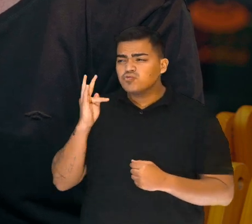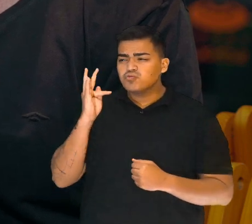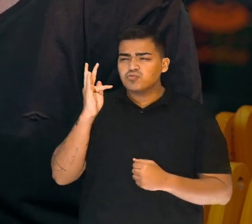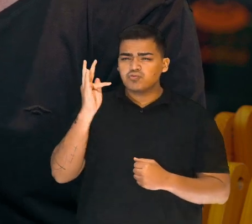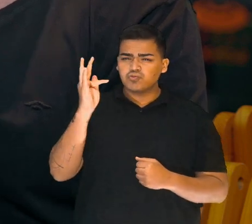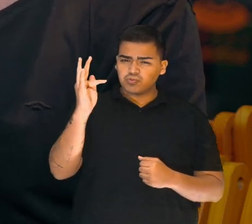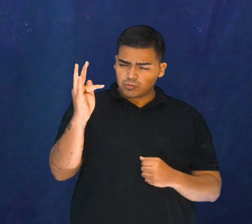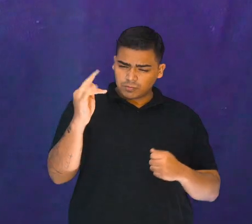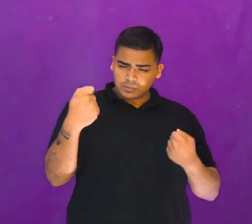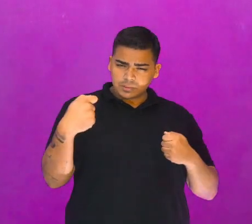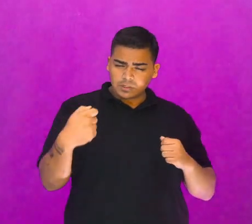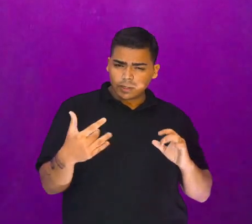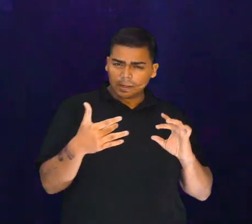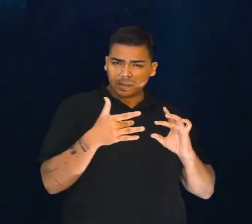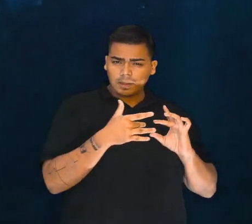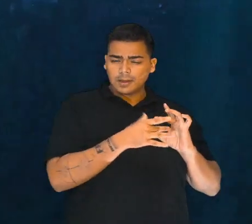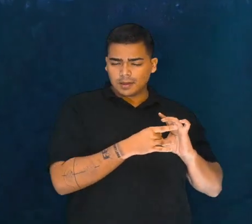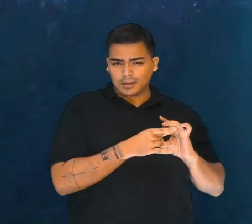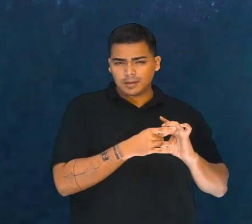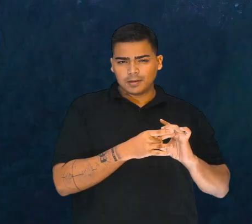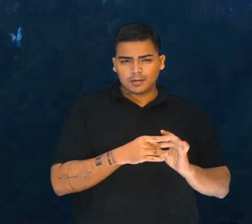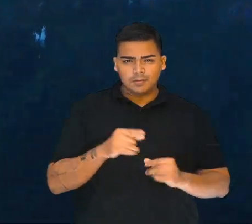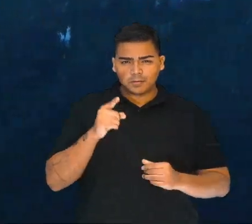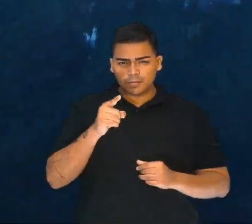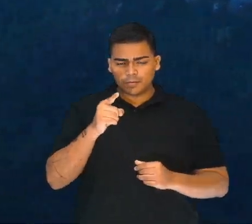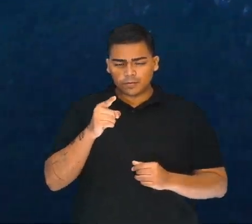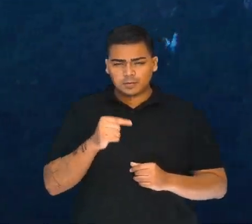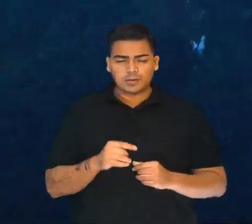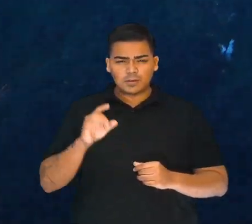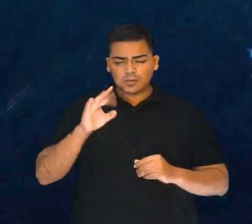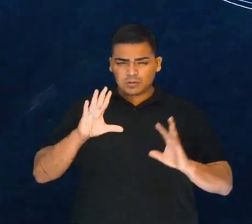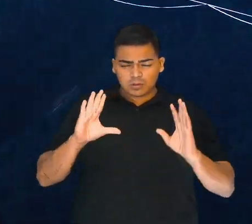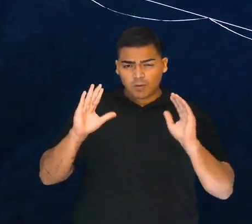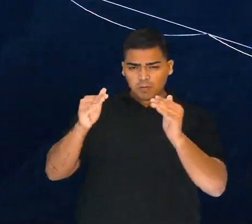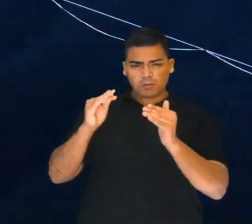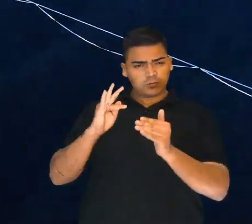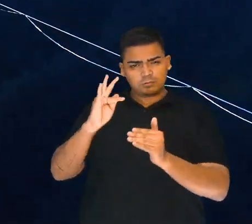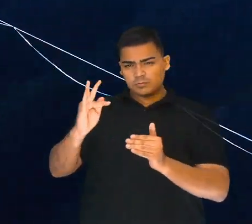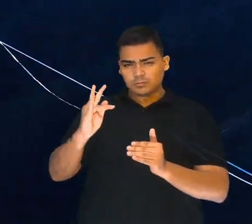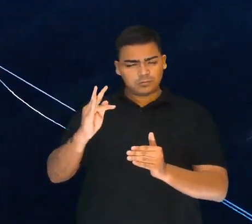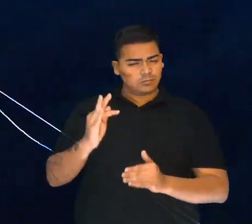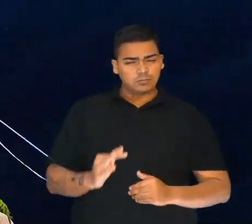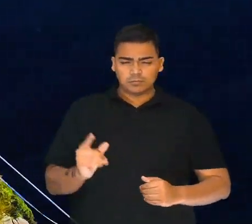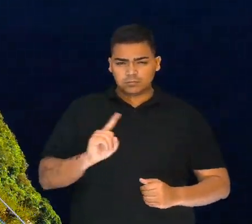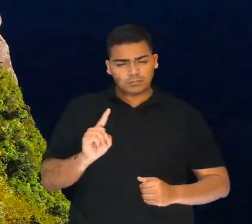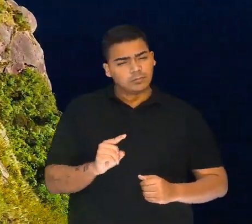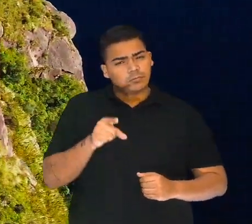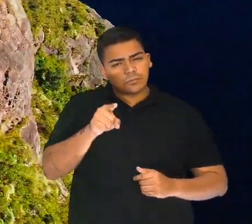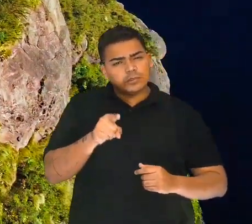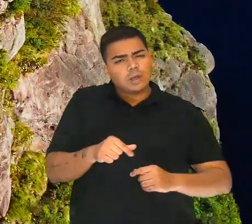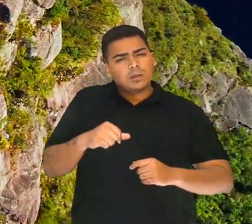é uma estrada reversa. Você não está caminhando por estradas e pontes que você já